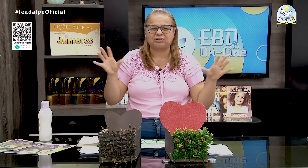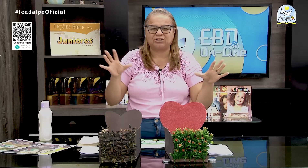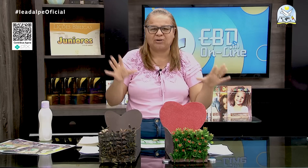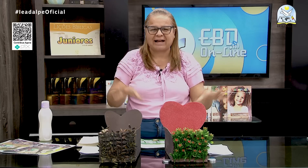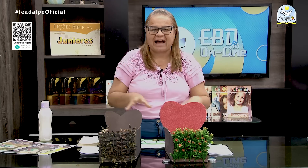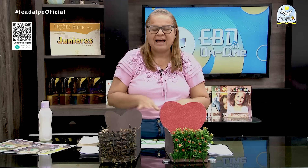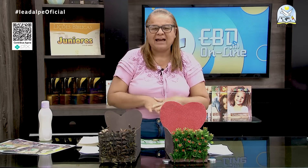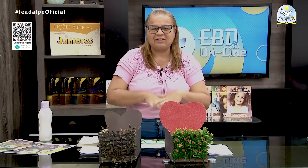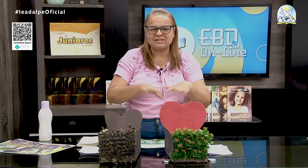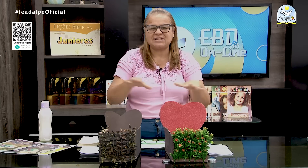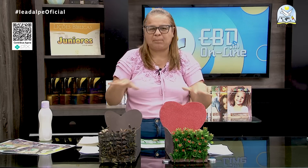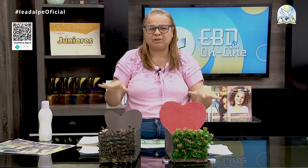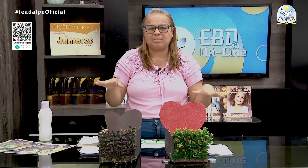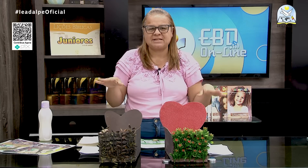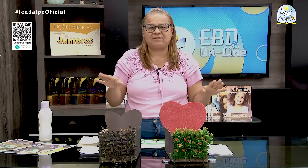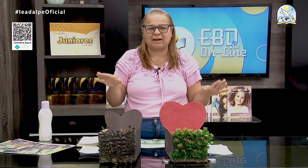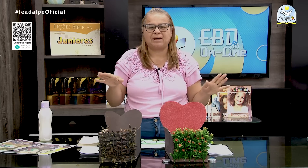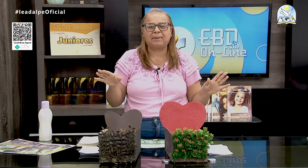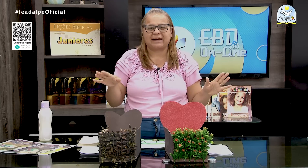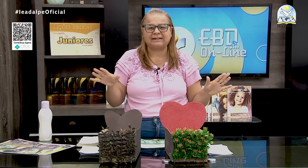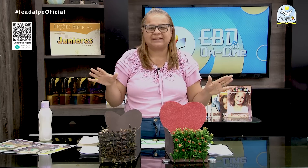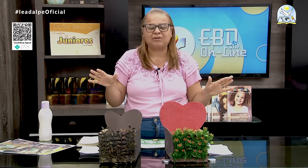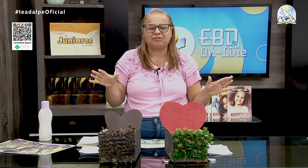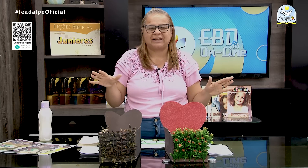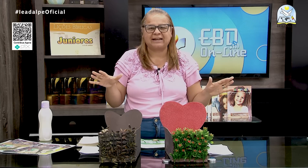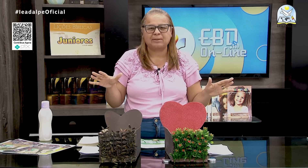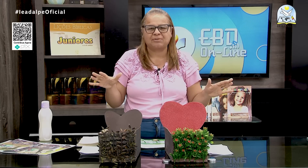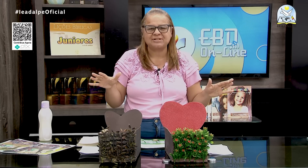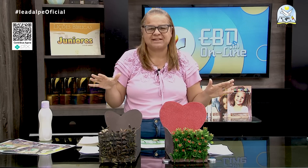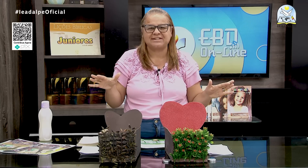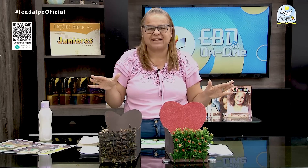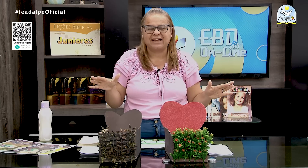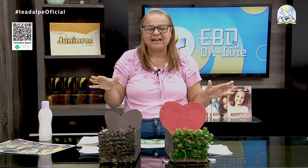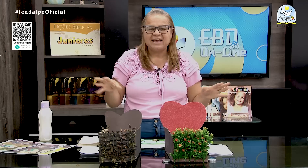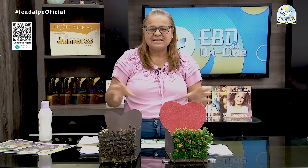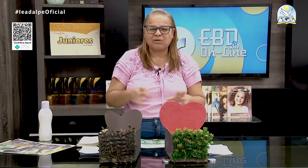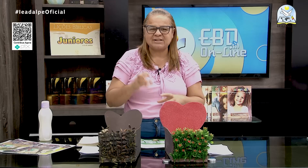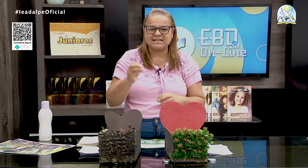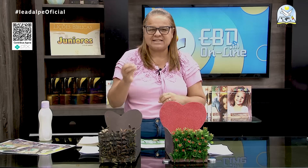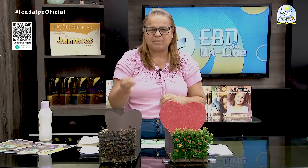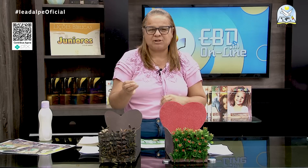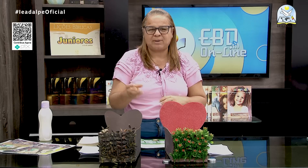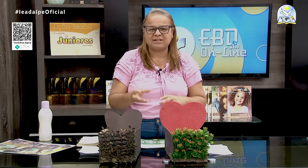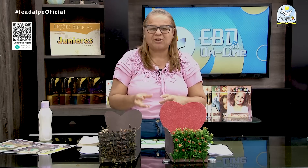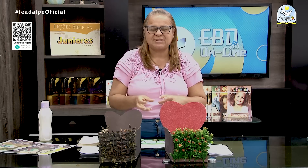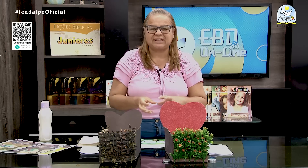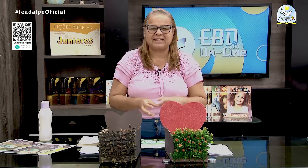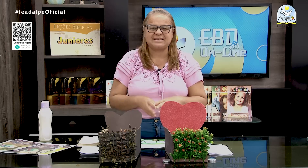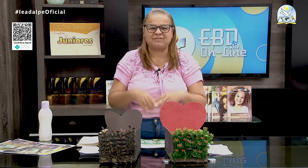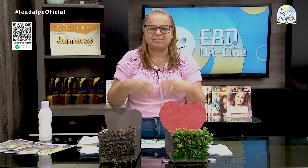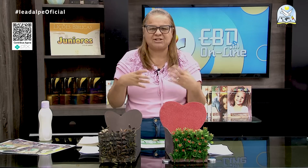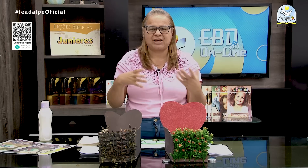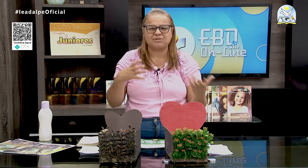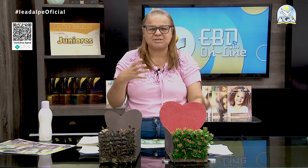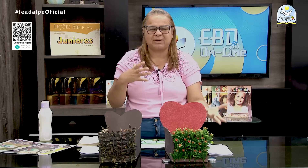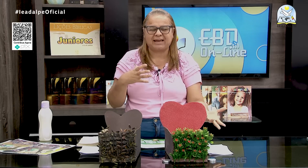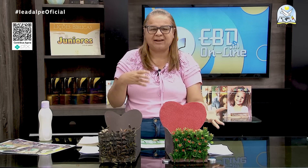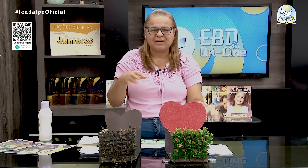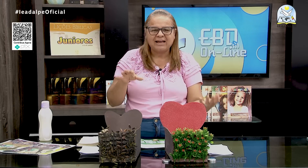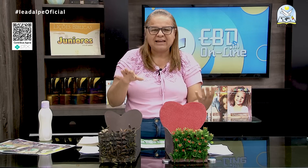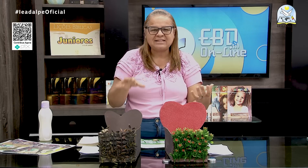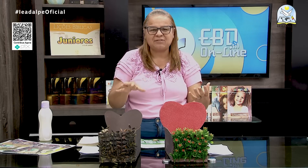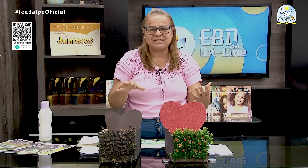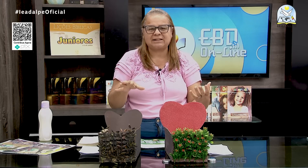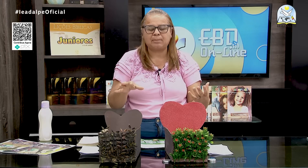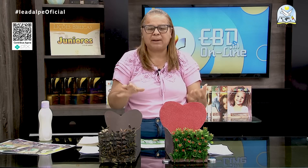elas gostam de tocar e você já pode observar que a minha bancada tem novidade aqui para vocês né são coisas simples mas que com certeza vai mexer com os